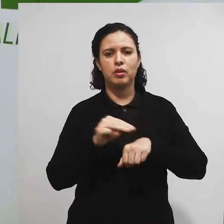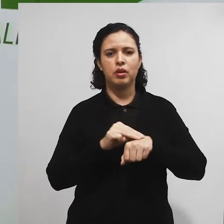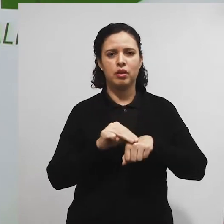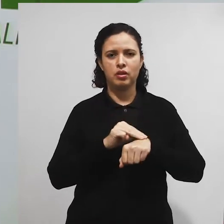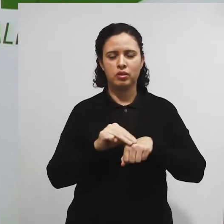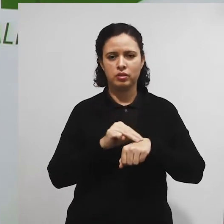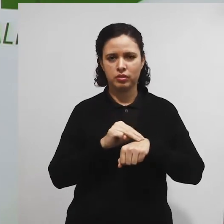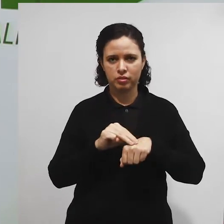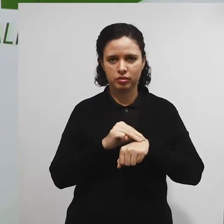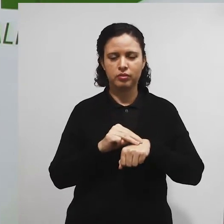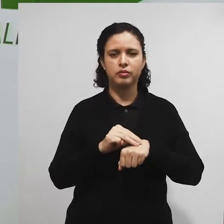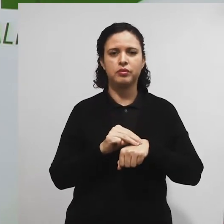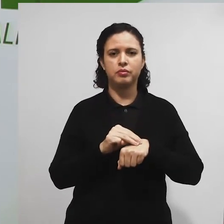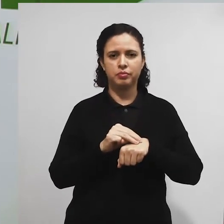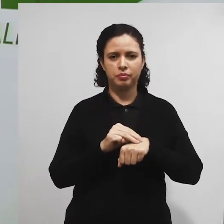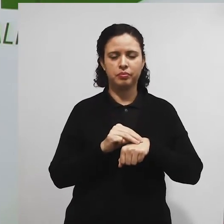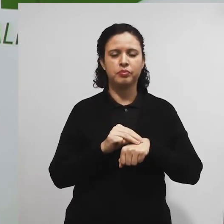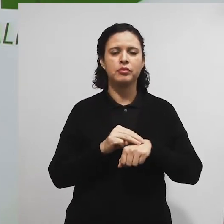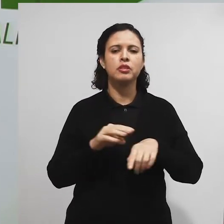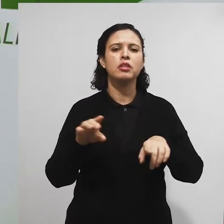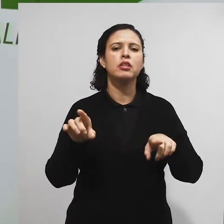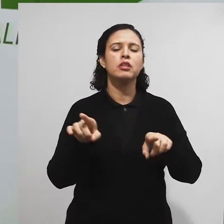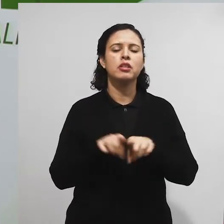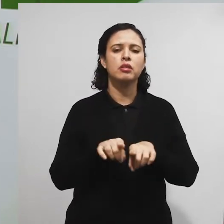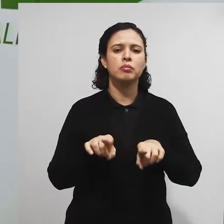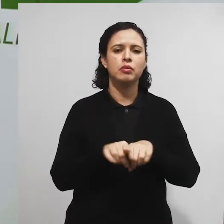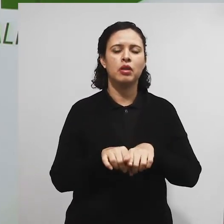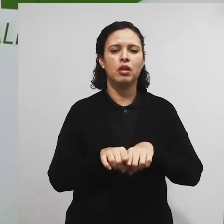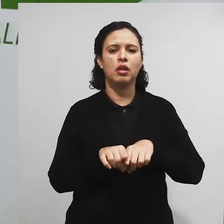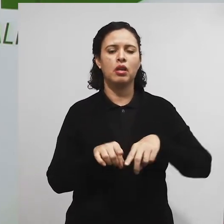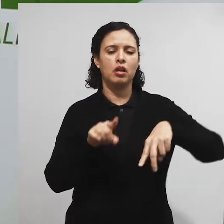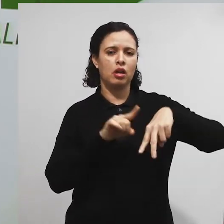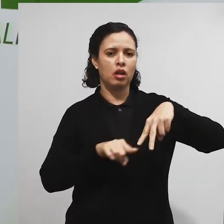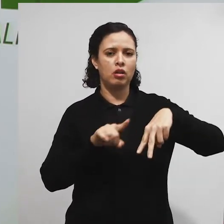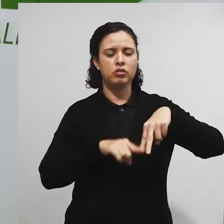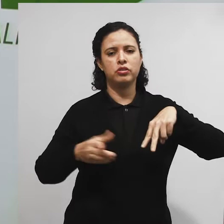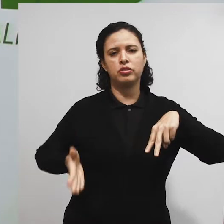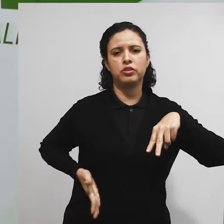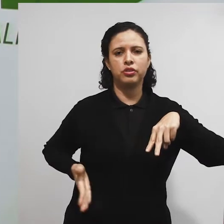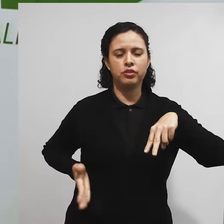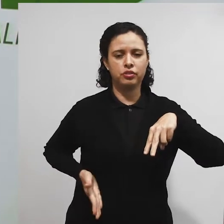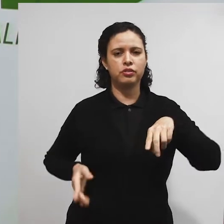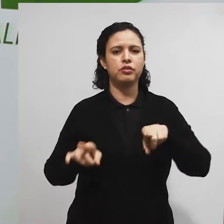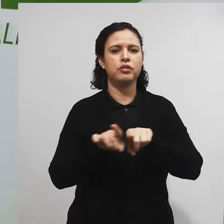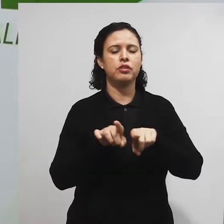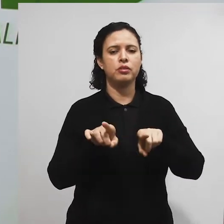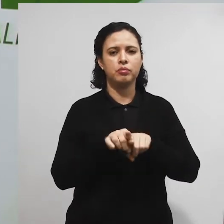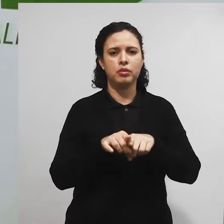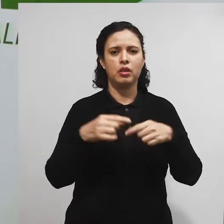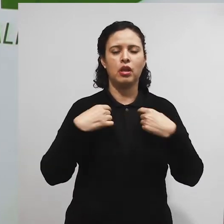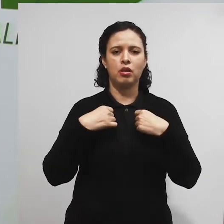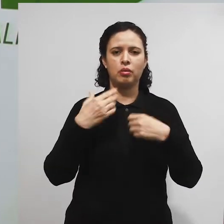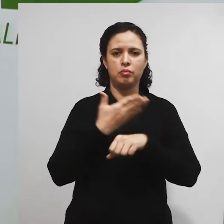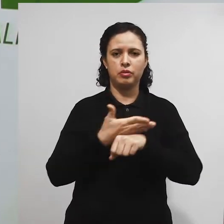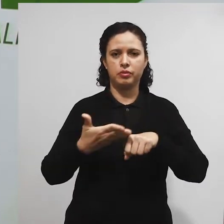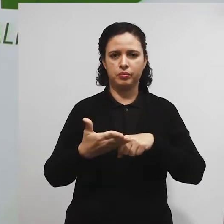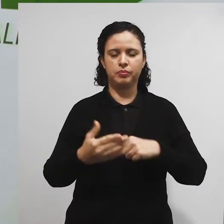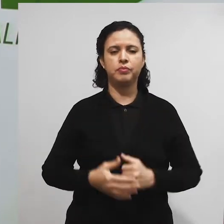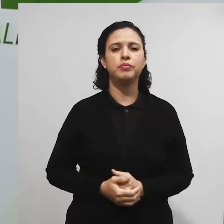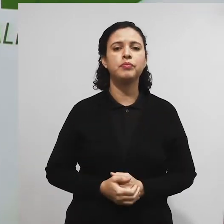sapato marrom, de solado branco, calça jeans um pouco clara e camisa